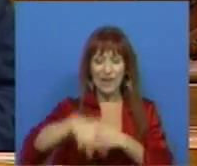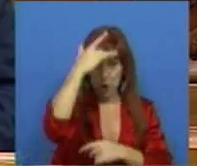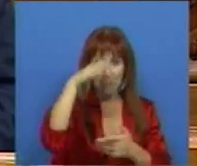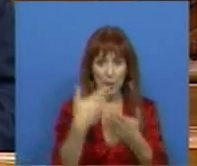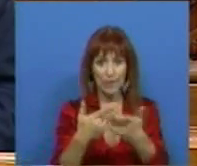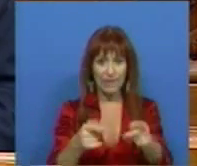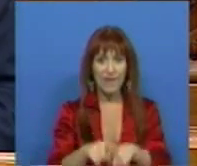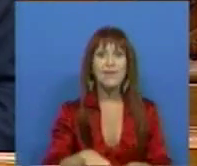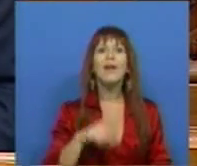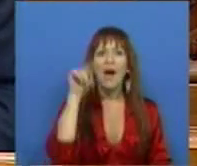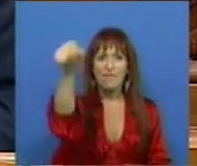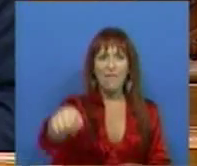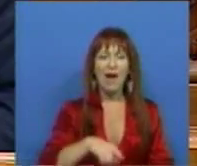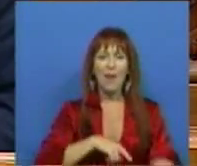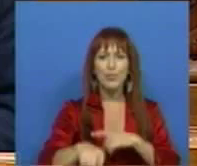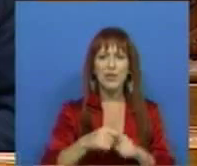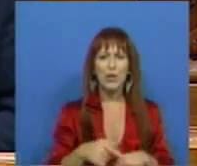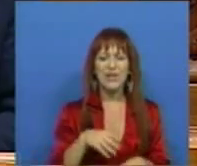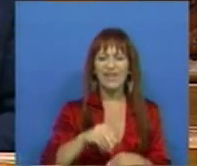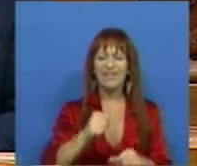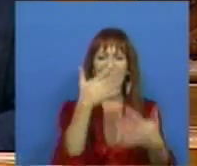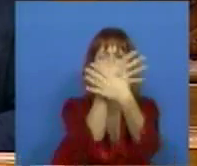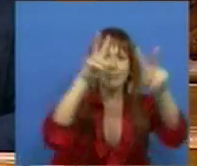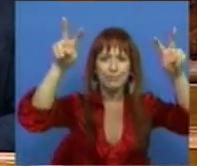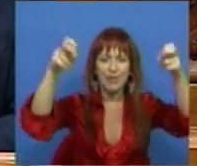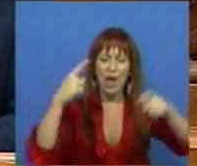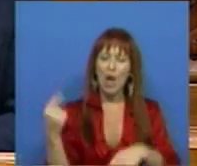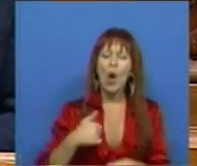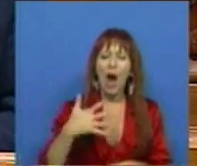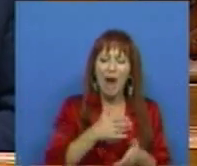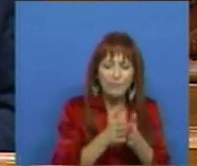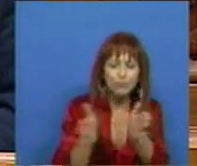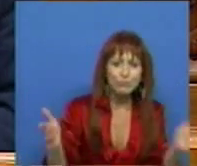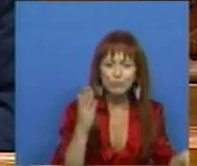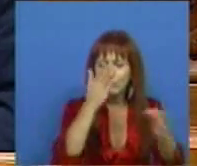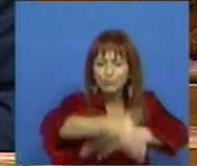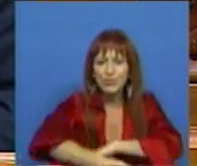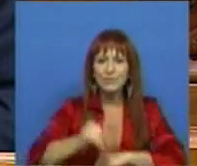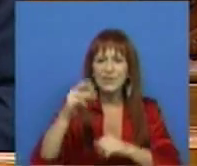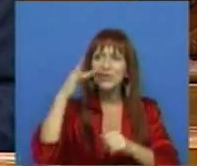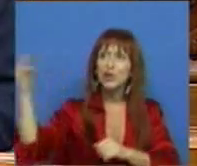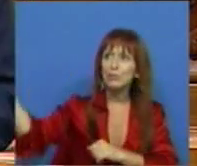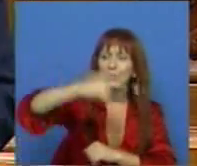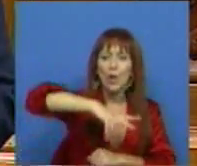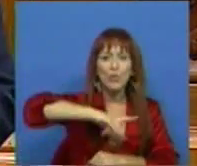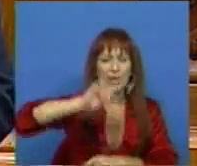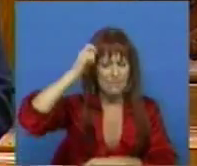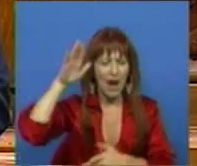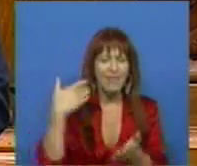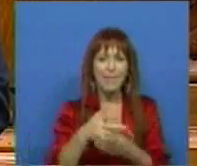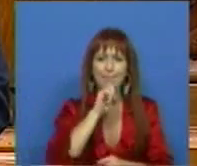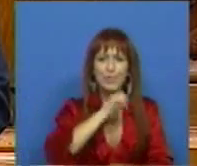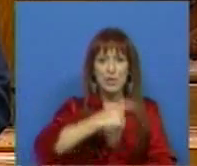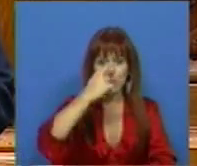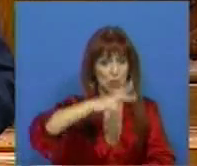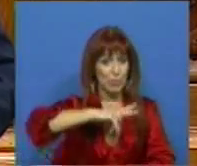opinião, recorre à política da terra queimada, pretendendo abrir caminho à intervenção externa em Portugal, que põe em causa a possibilidade